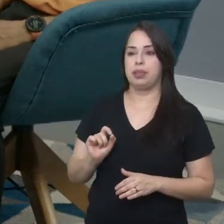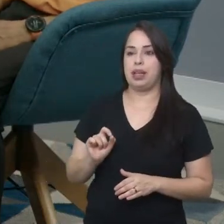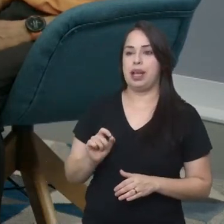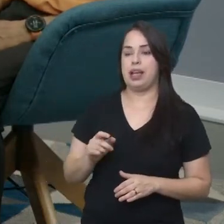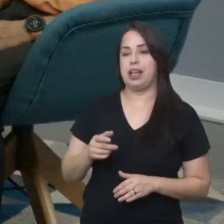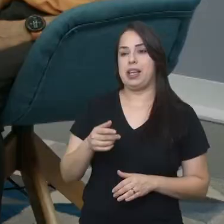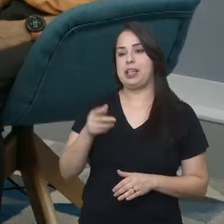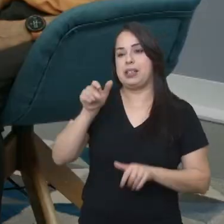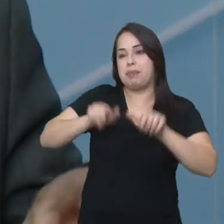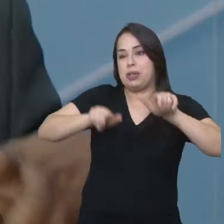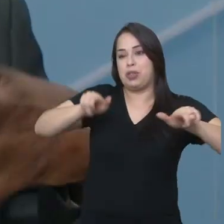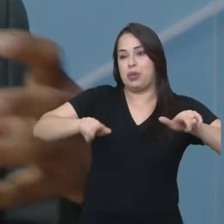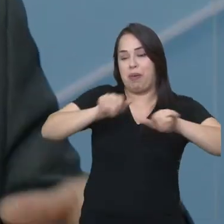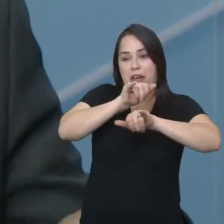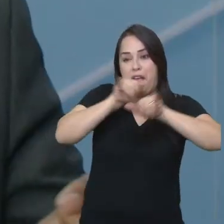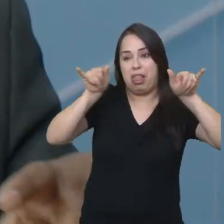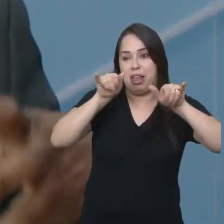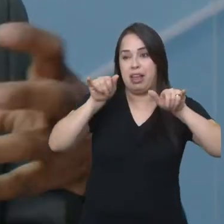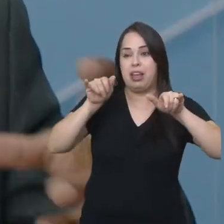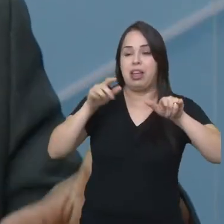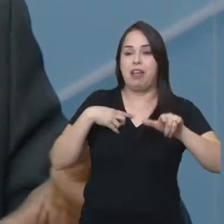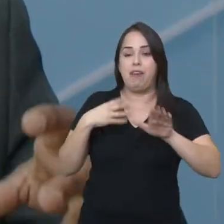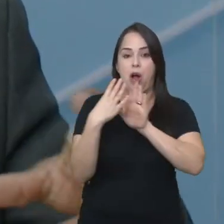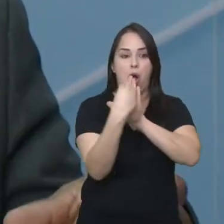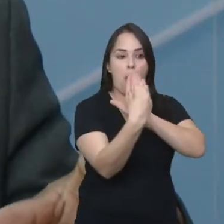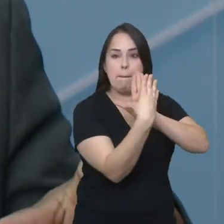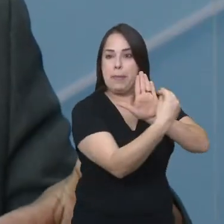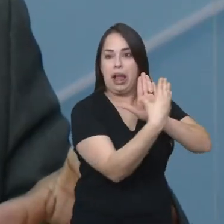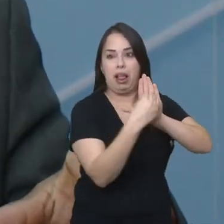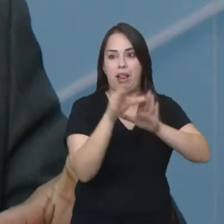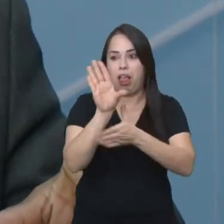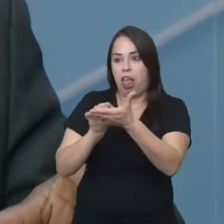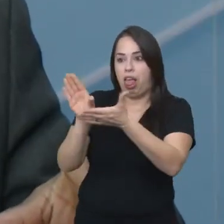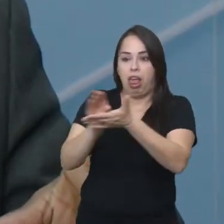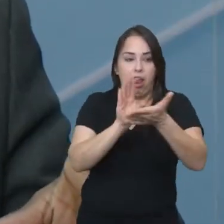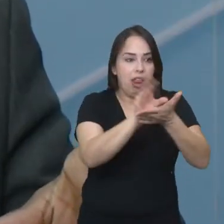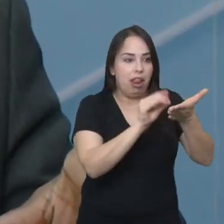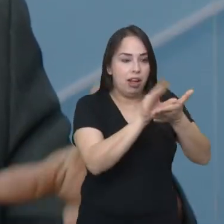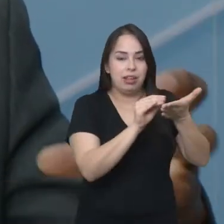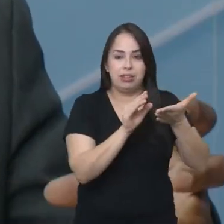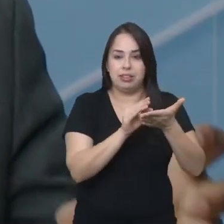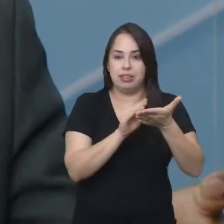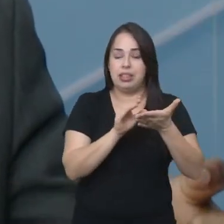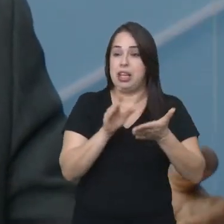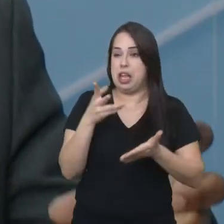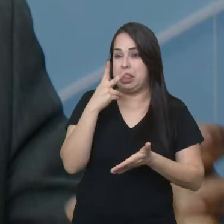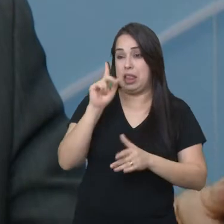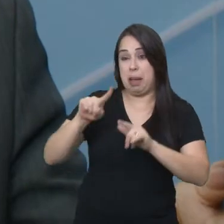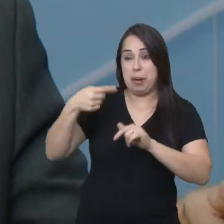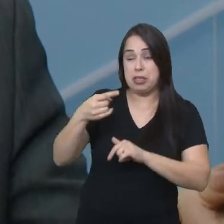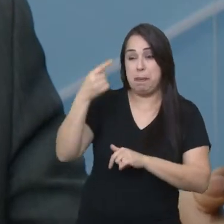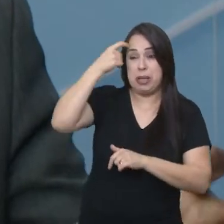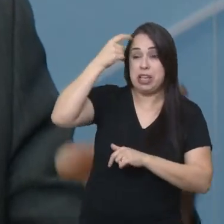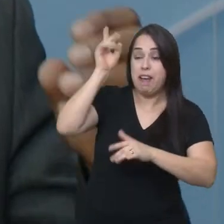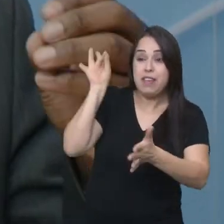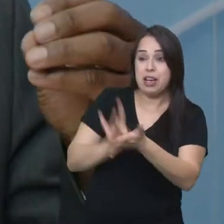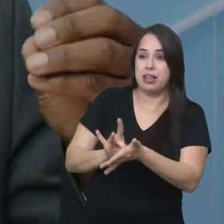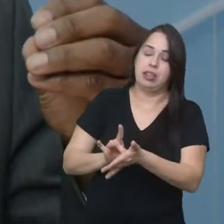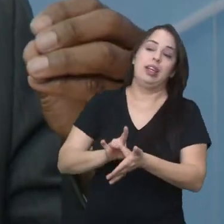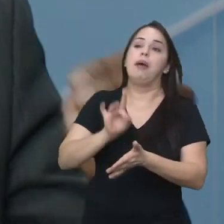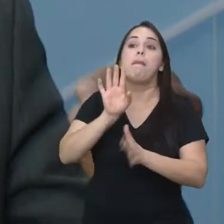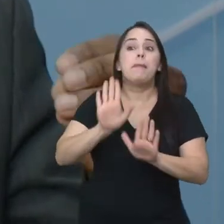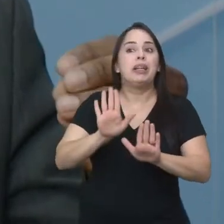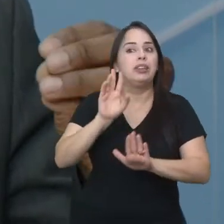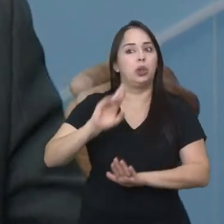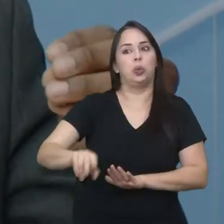costumaram a dizer, e as pessoas vão repetindo as coisas, isso se torna parecido com verdade quando não é.